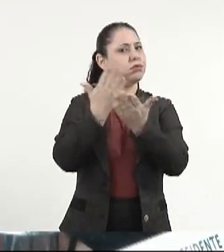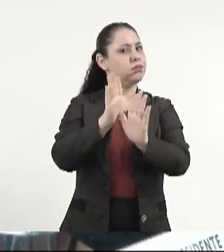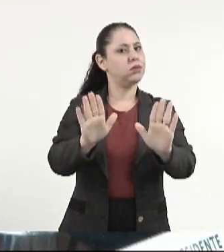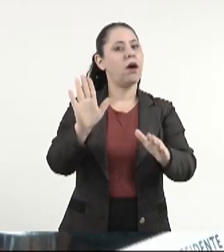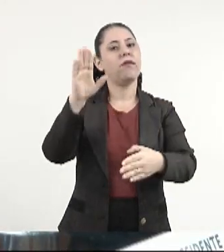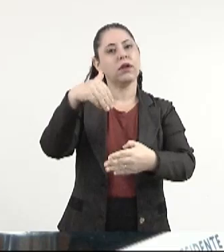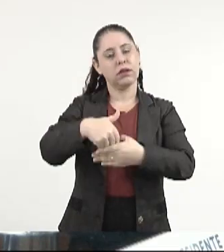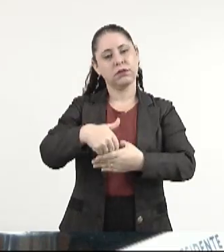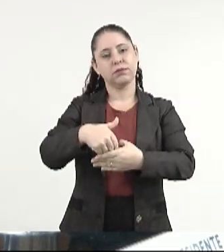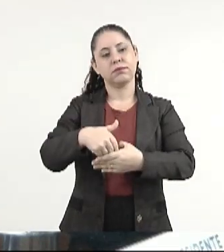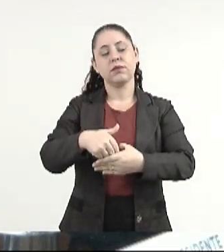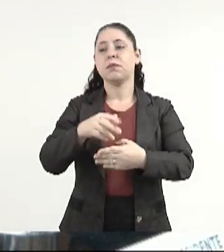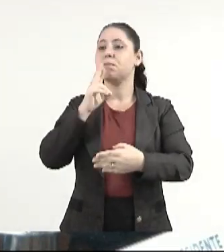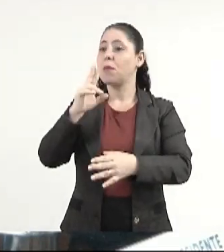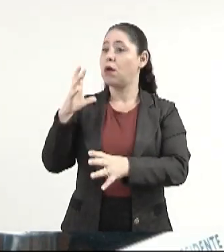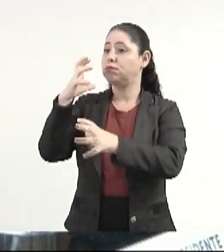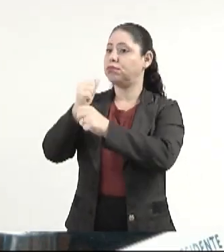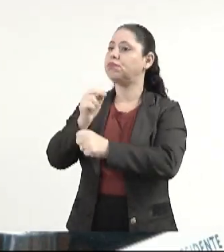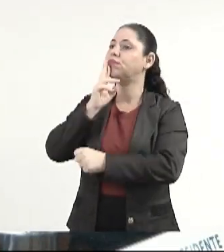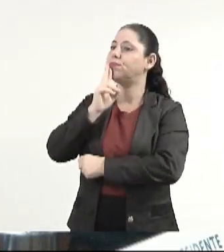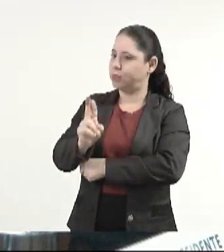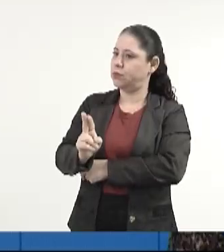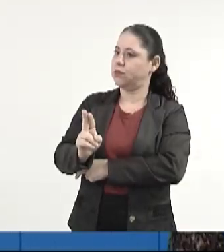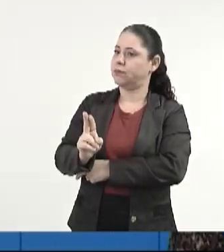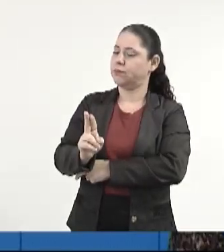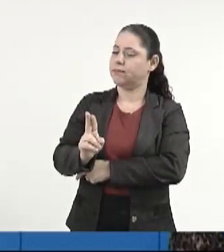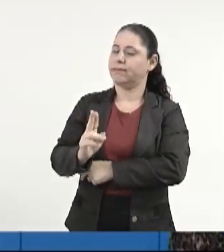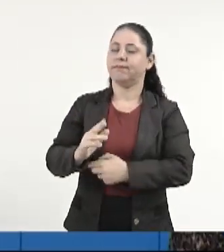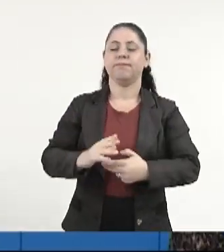encerrada a votação e eu consulto o resultado.